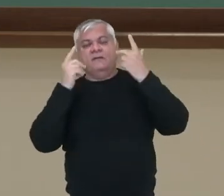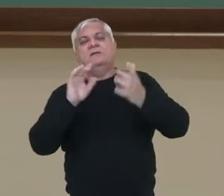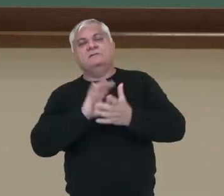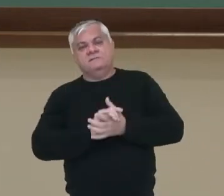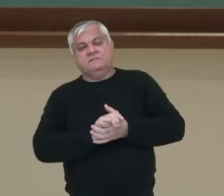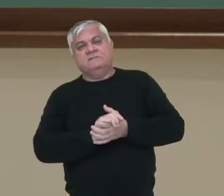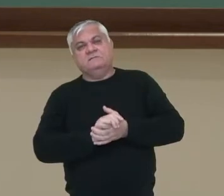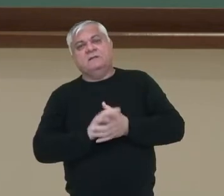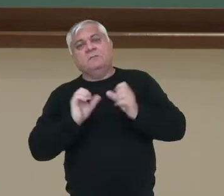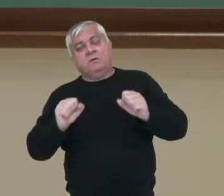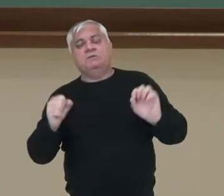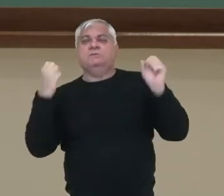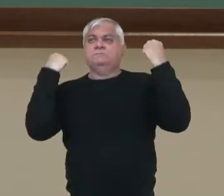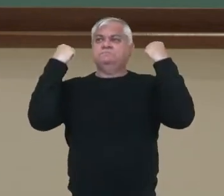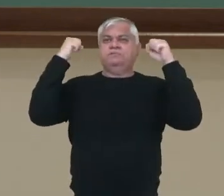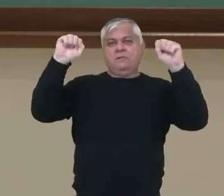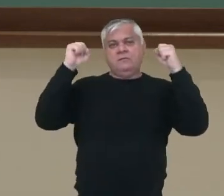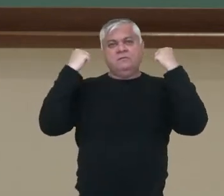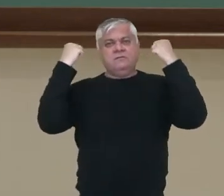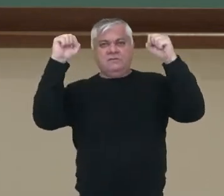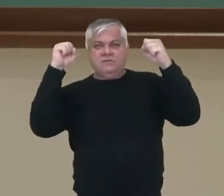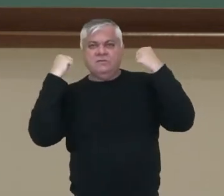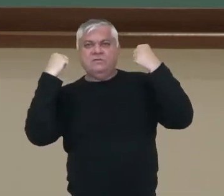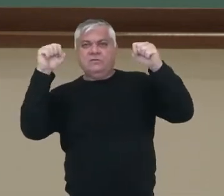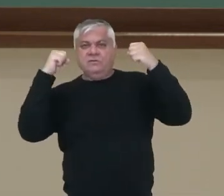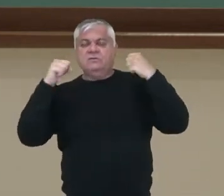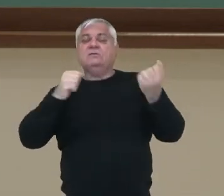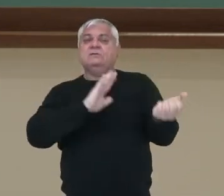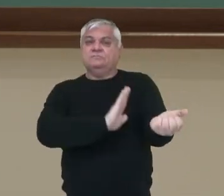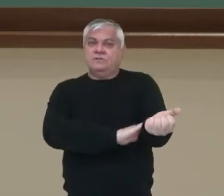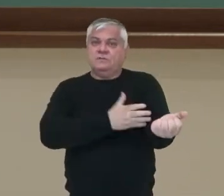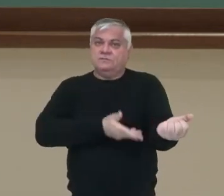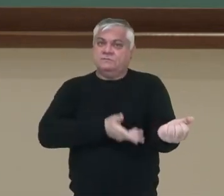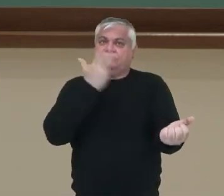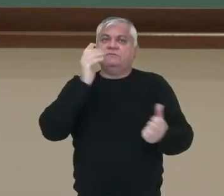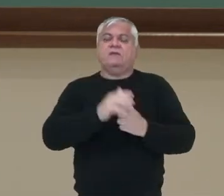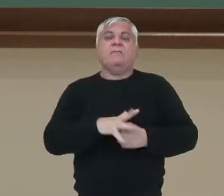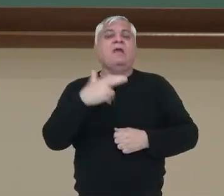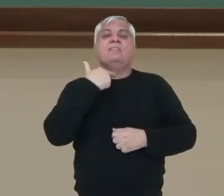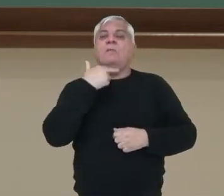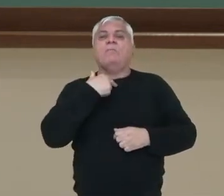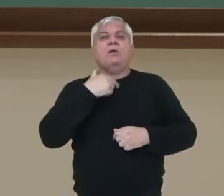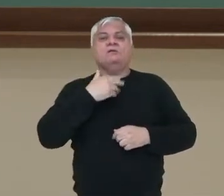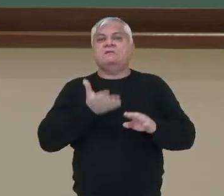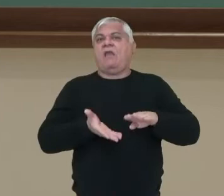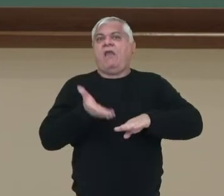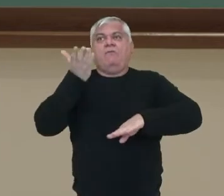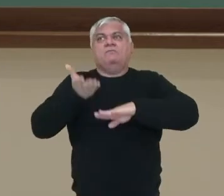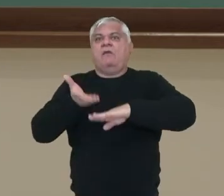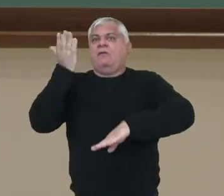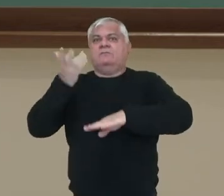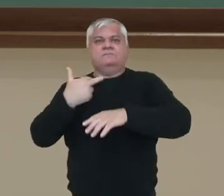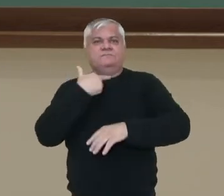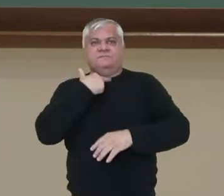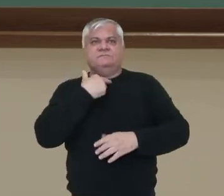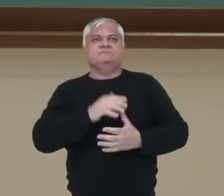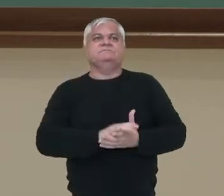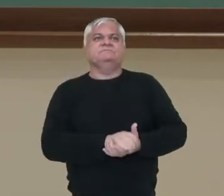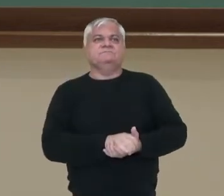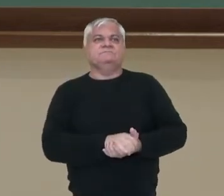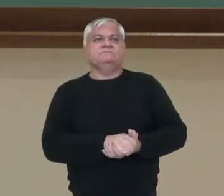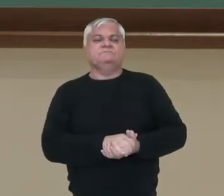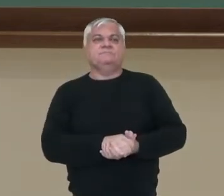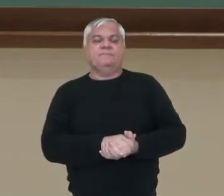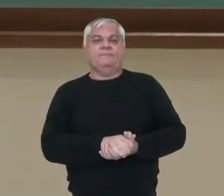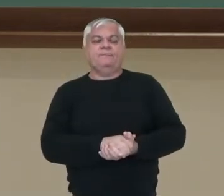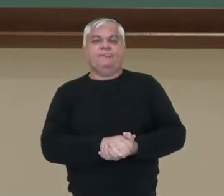no caso de um exercício físico ou de um susto. O que não pode é ela se manter, ok? Alta. Bom,